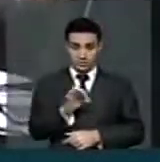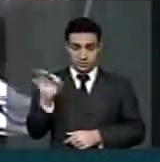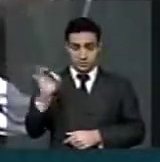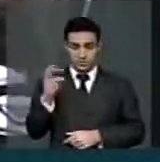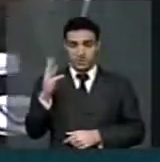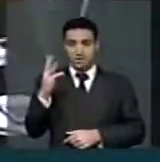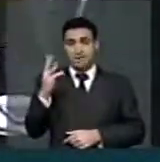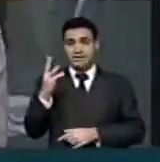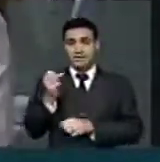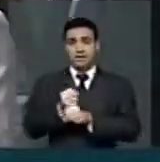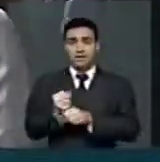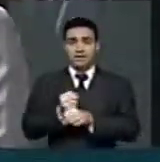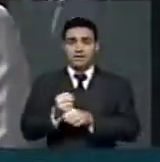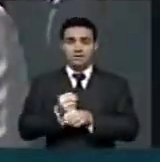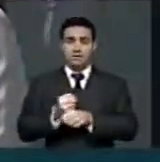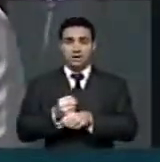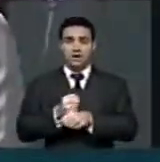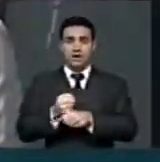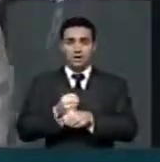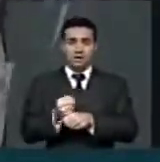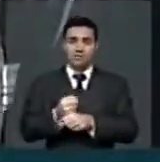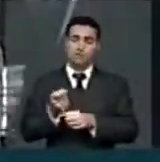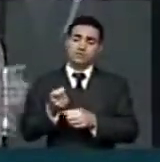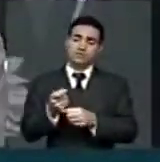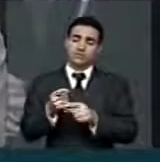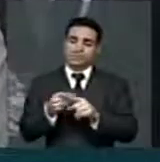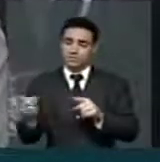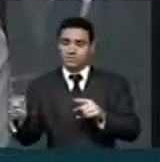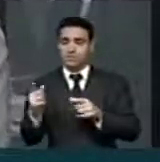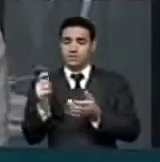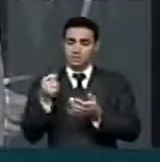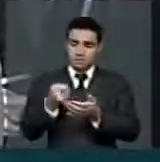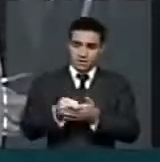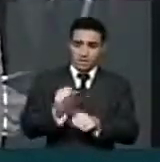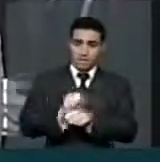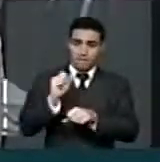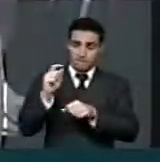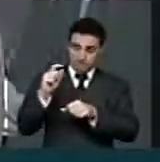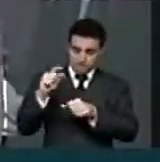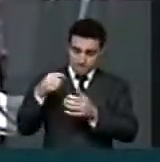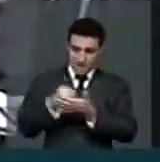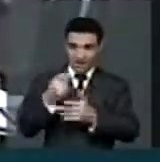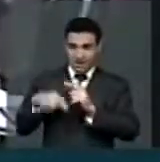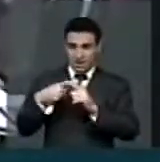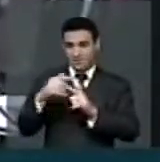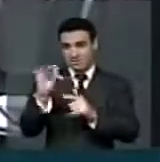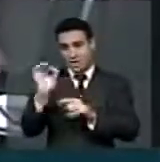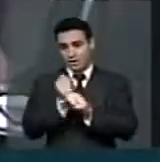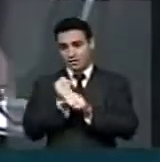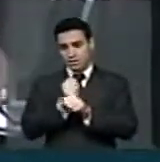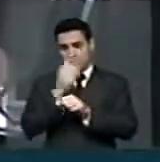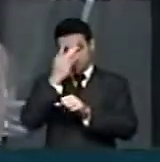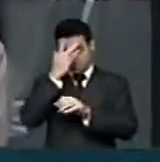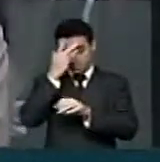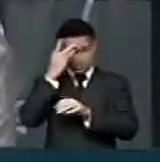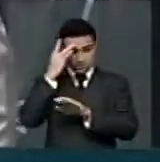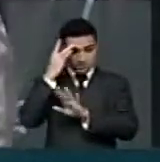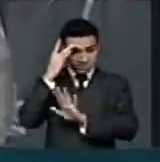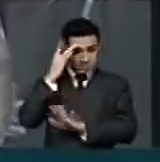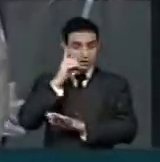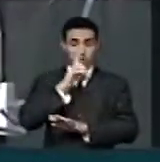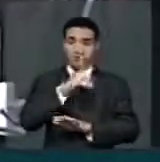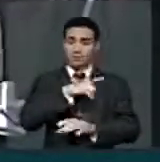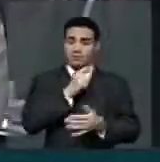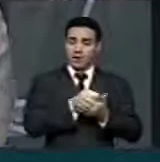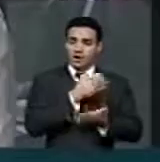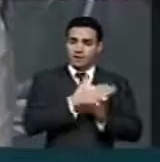3 anos de carência para o pagamento e mais 10 anos para efetuar esse pagamento da dívida. E aqueles que estão adimplentes, não é que muitas das